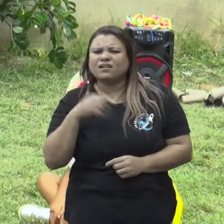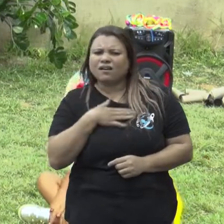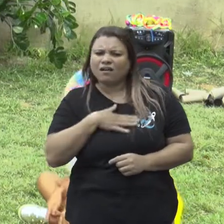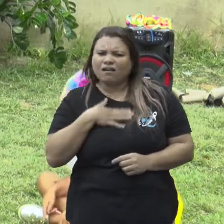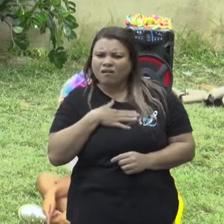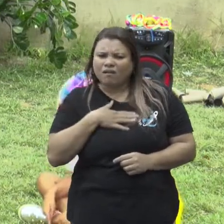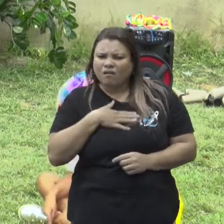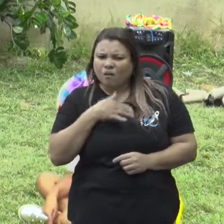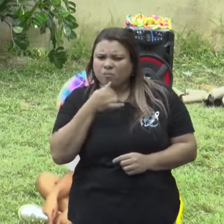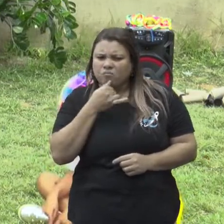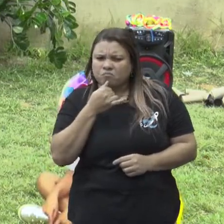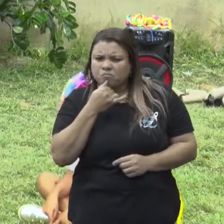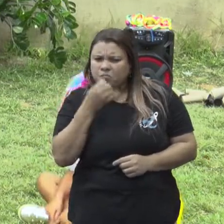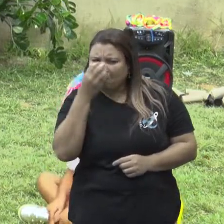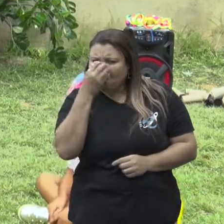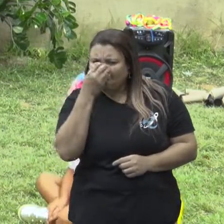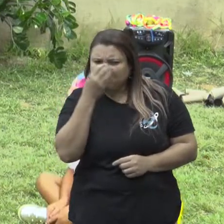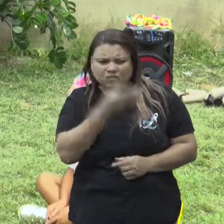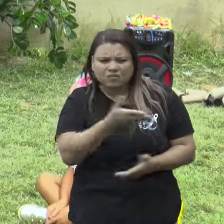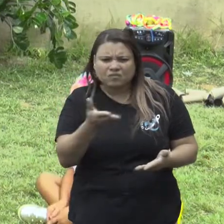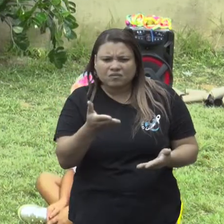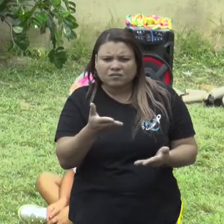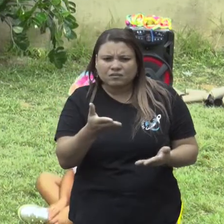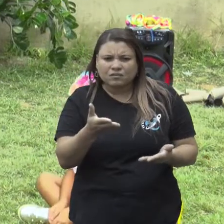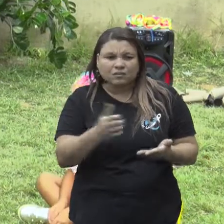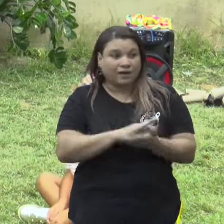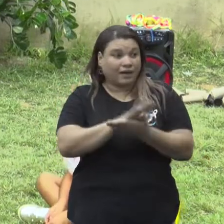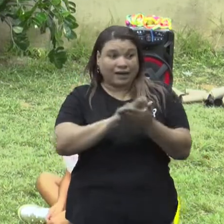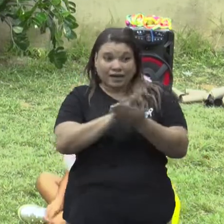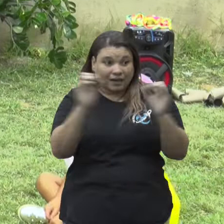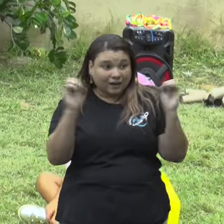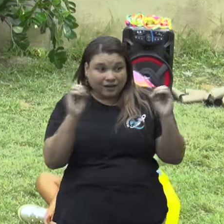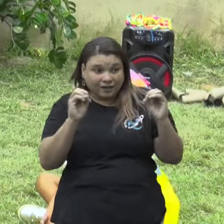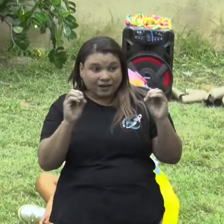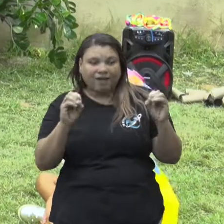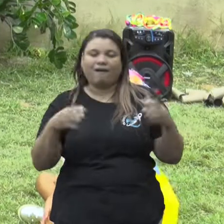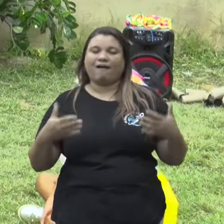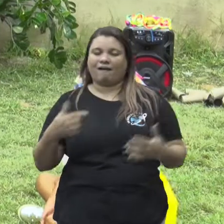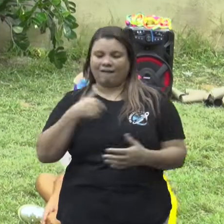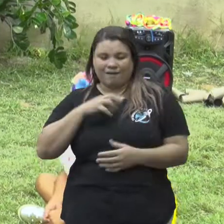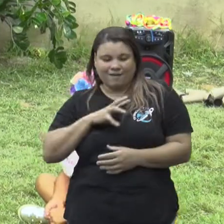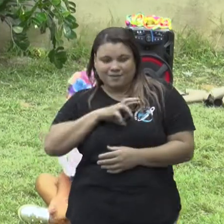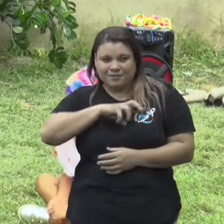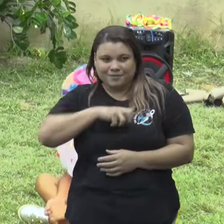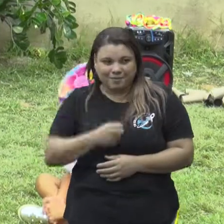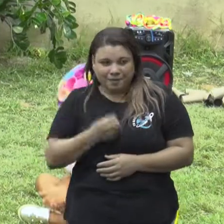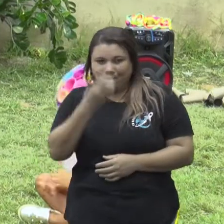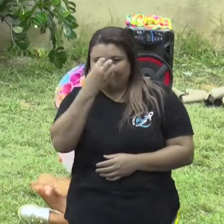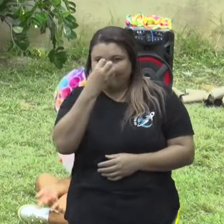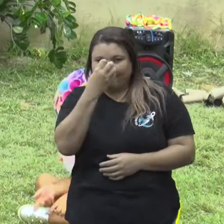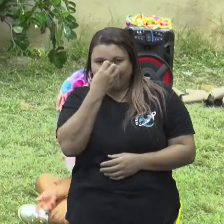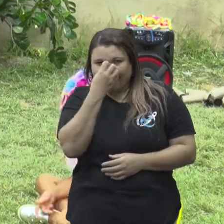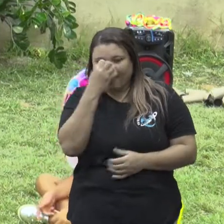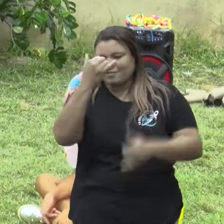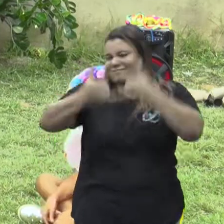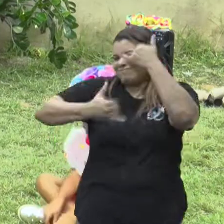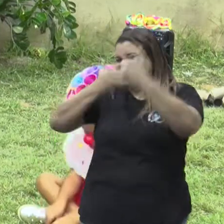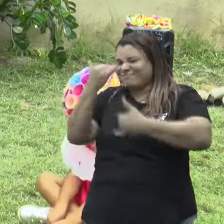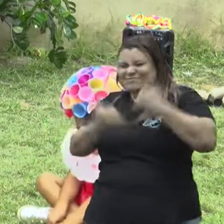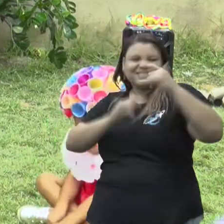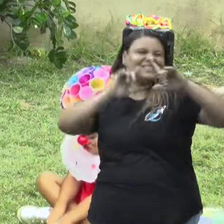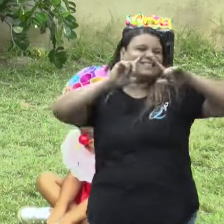Eu não gosto. Eu gosto de palhaço que pula, que grita, que faz palhaça, que sorri o tempo todo. Palhaço